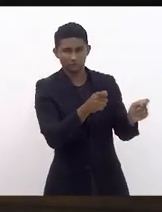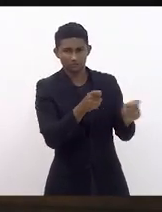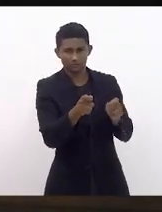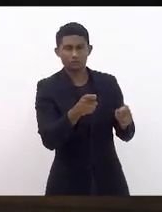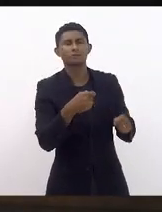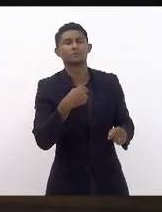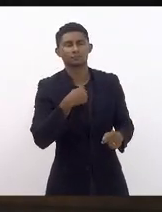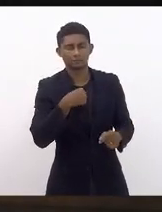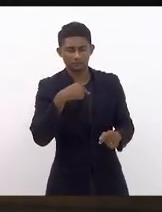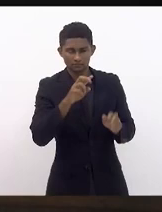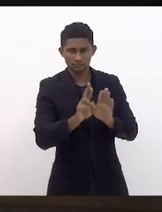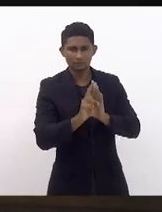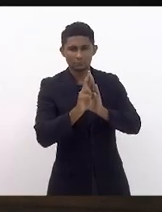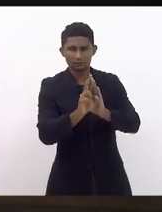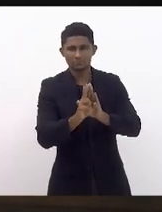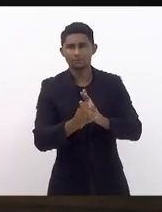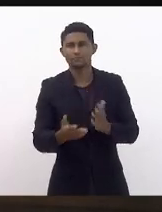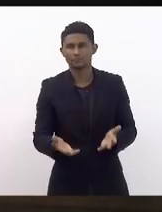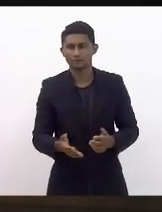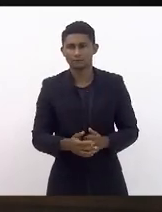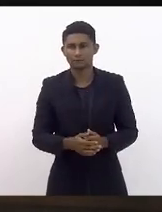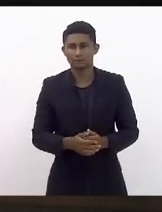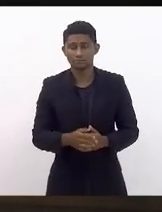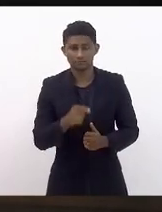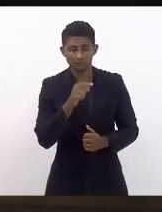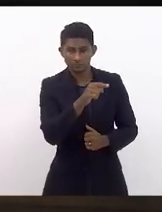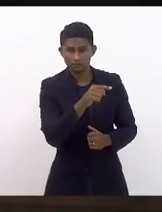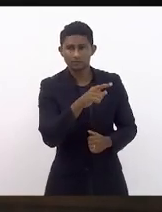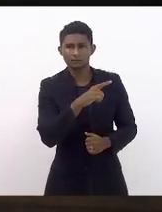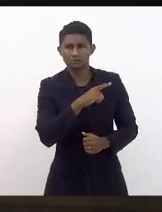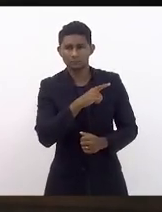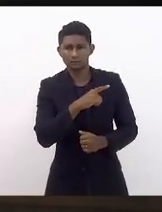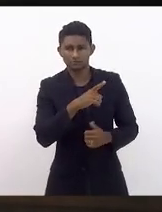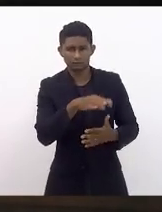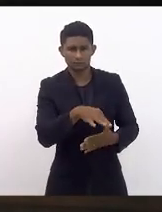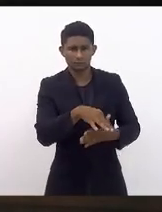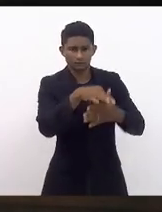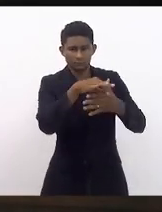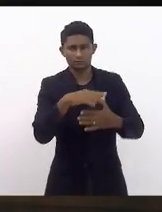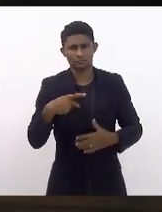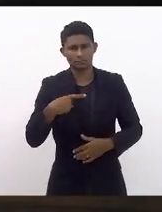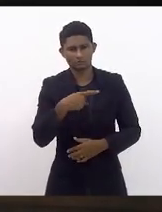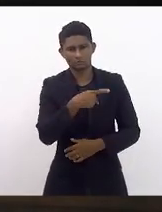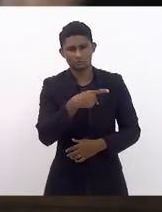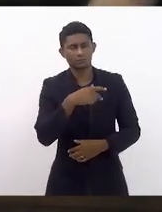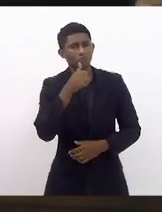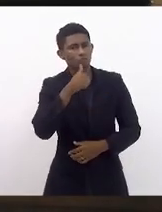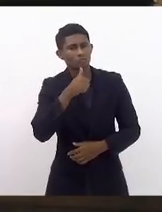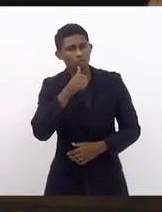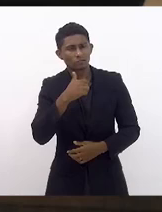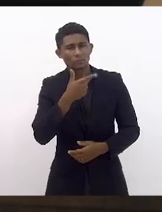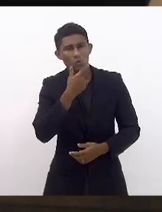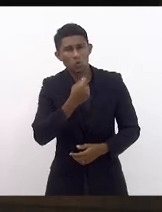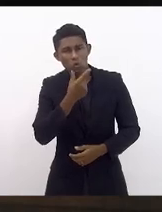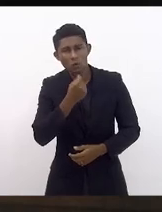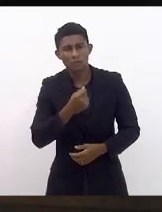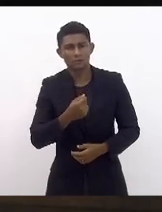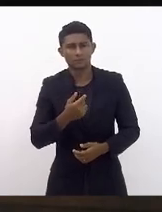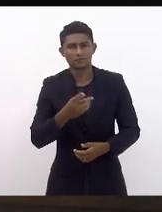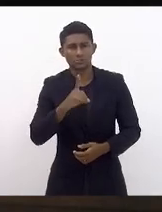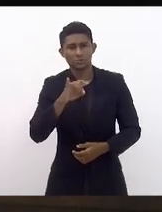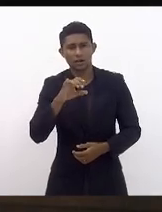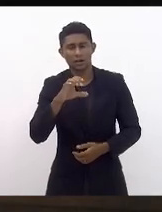Gestor. É a organização que congrega a liderança dos pastores, das mulheres, dos homens, dos diáconos,